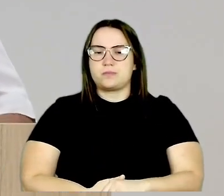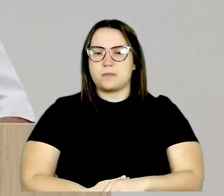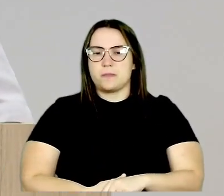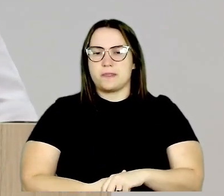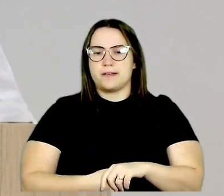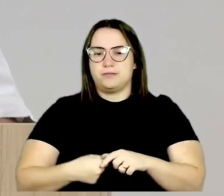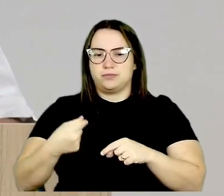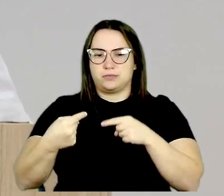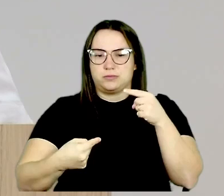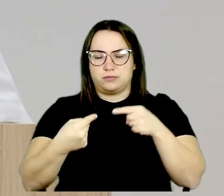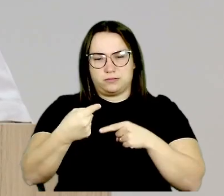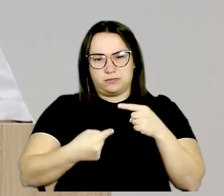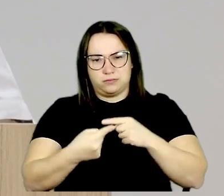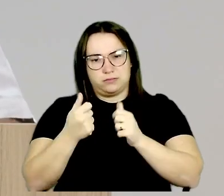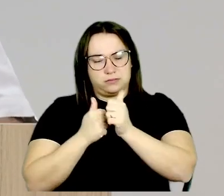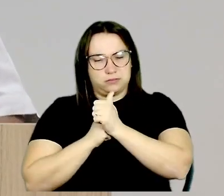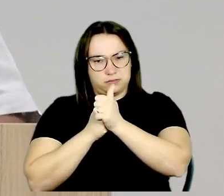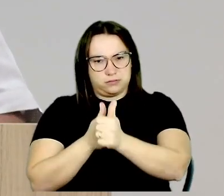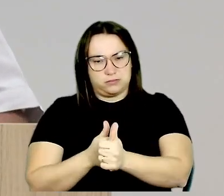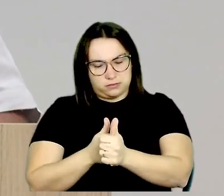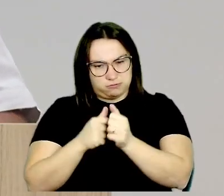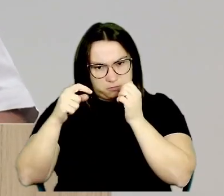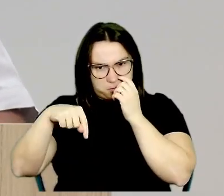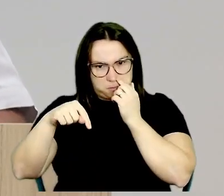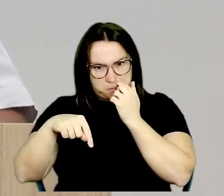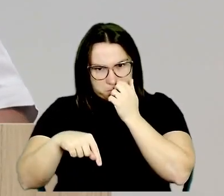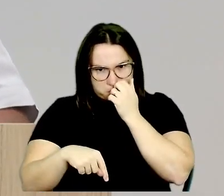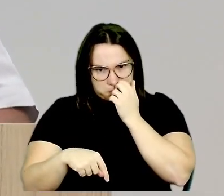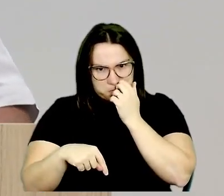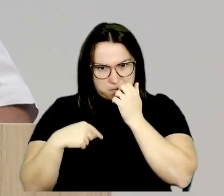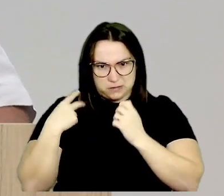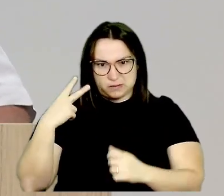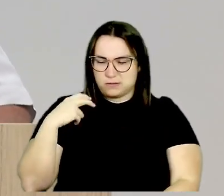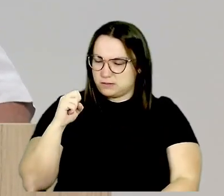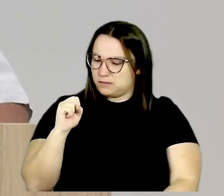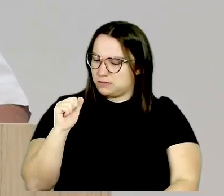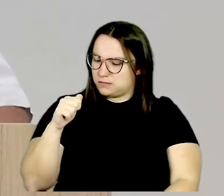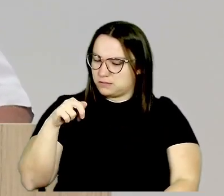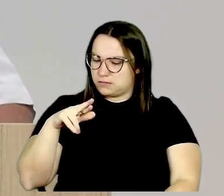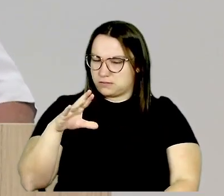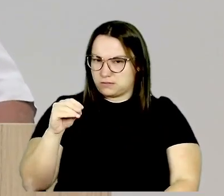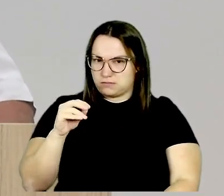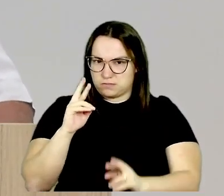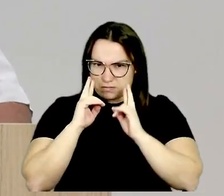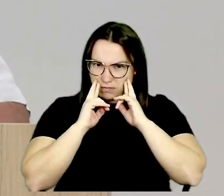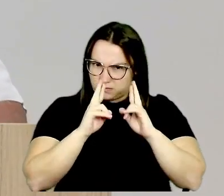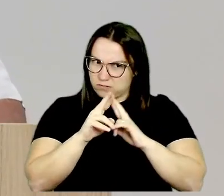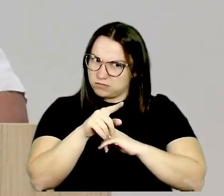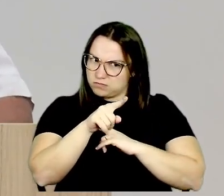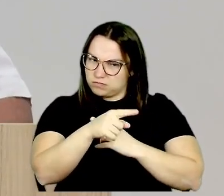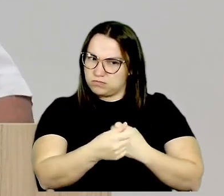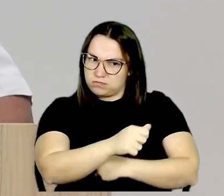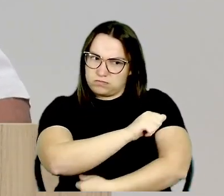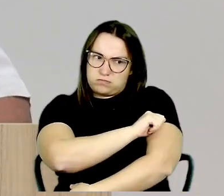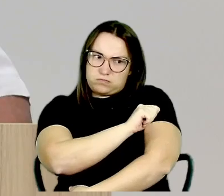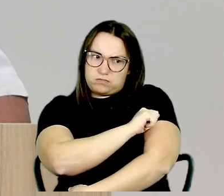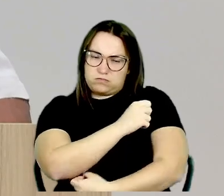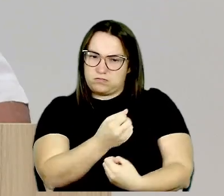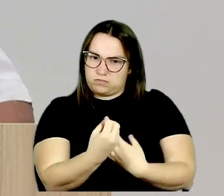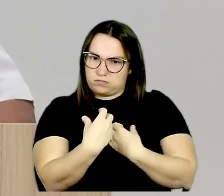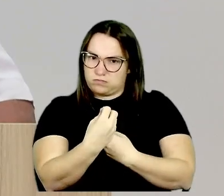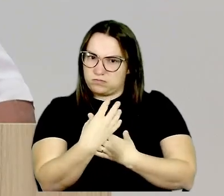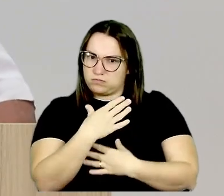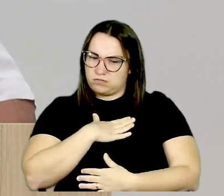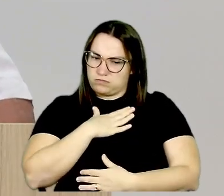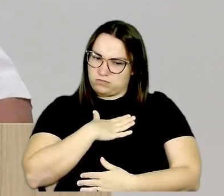debate que eu estou acompanhando aqui, vereador Sandro, com todo o respeito, o senhor foi meu aluno, e já elogiei o senhor na tribuna aqui com as